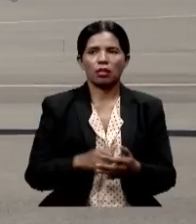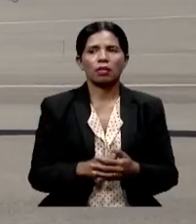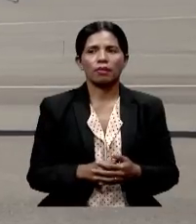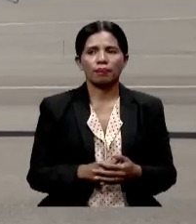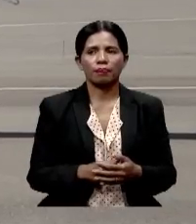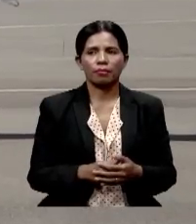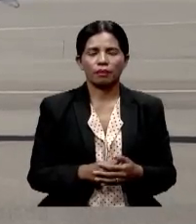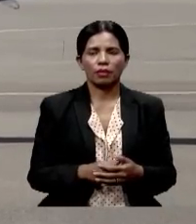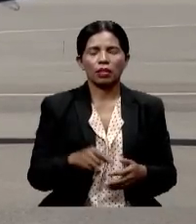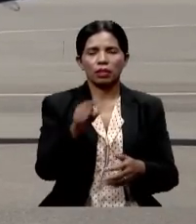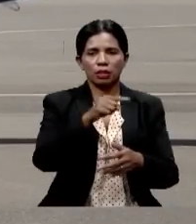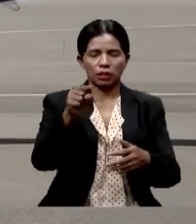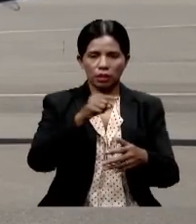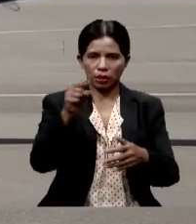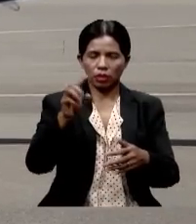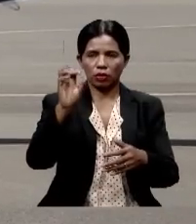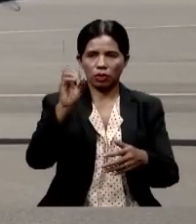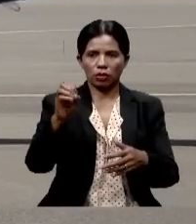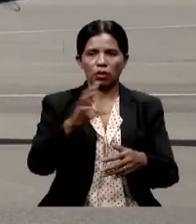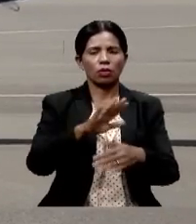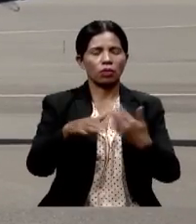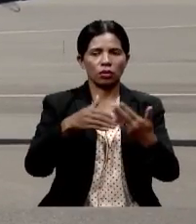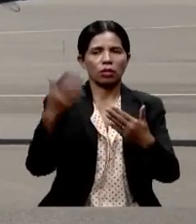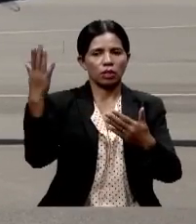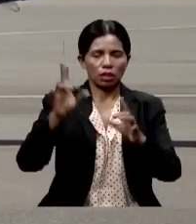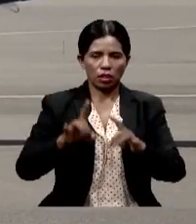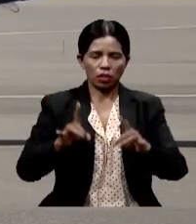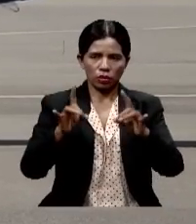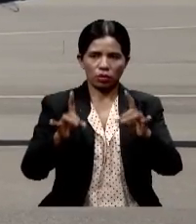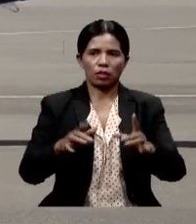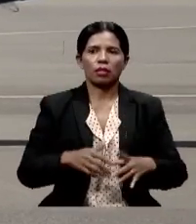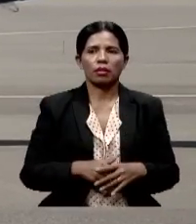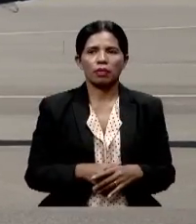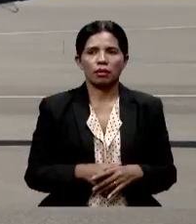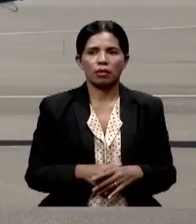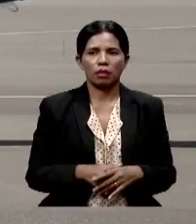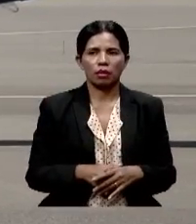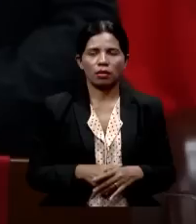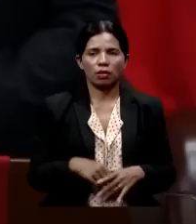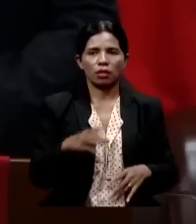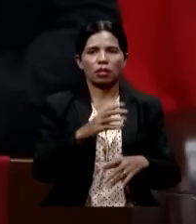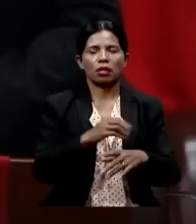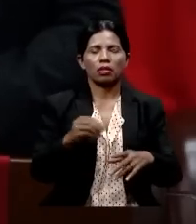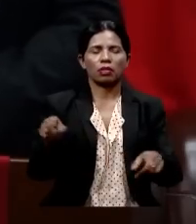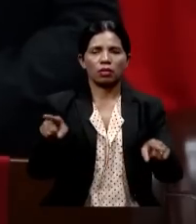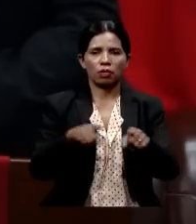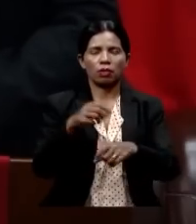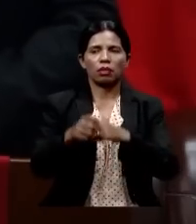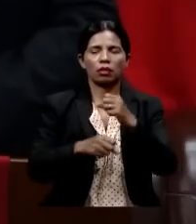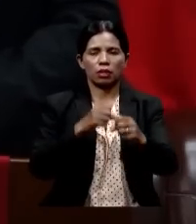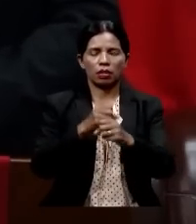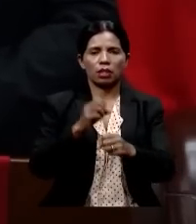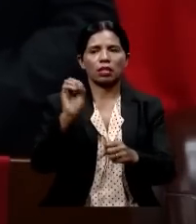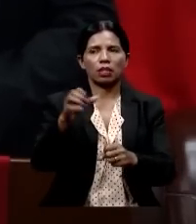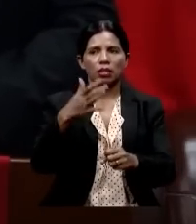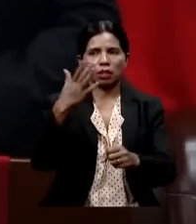né break record foto e Austrália no BQ nia piloto o 15 anos que idade